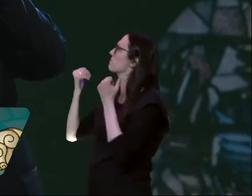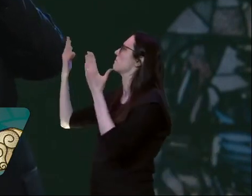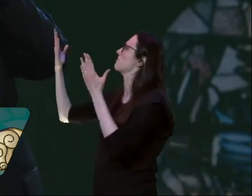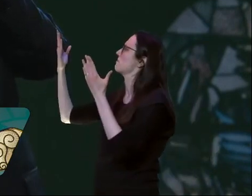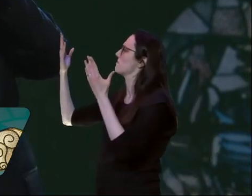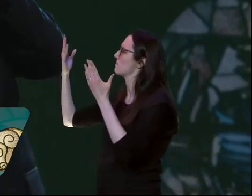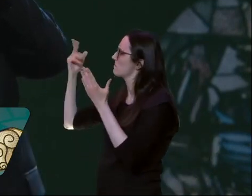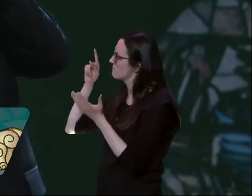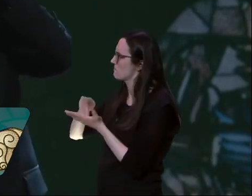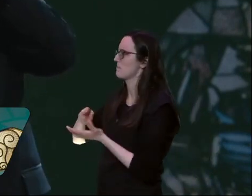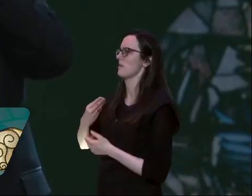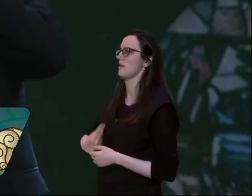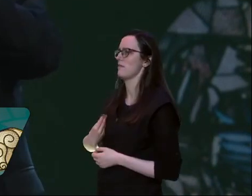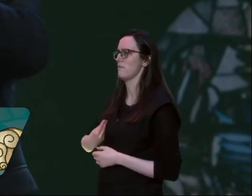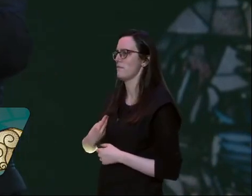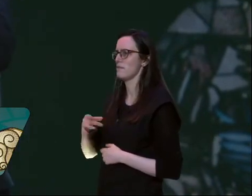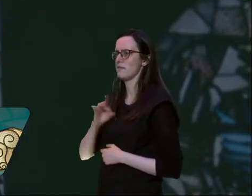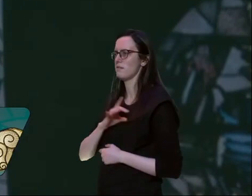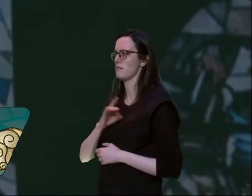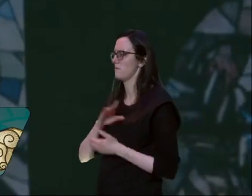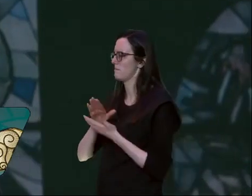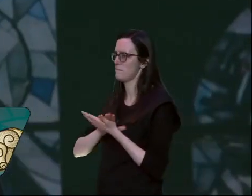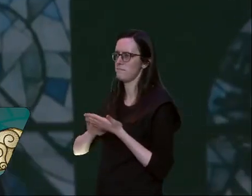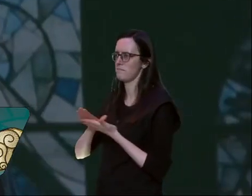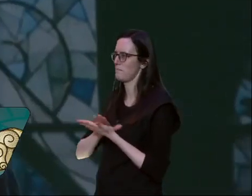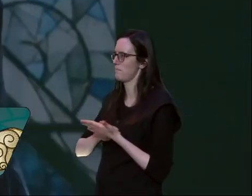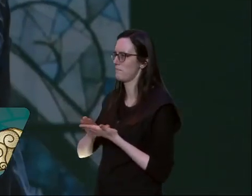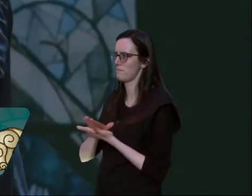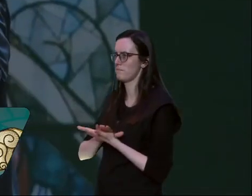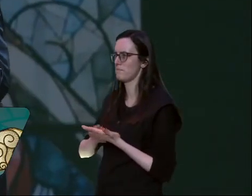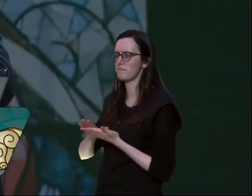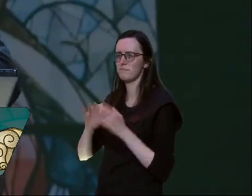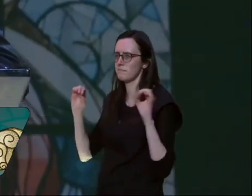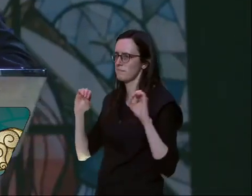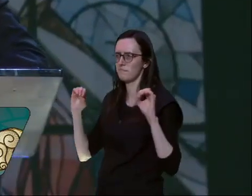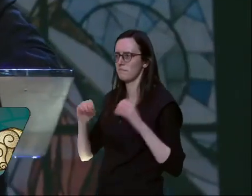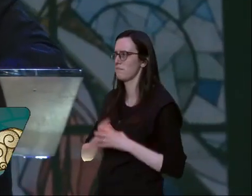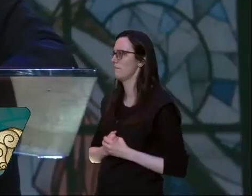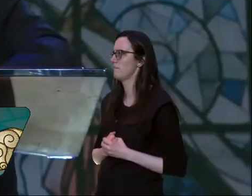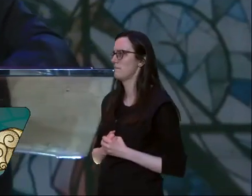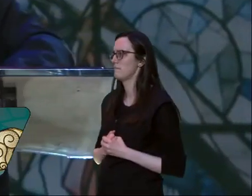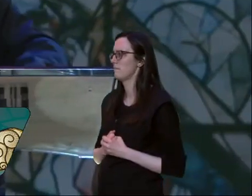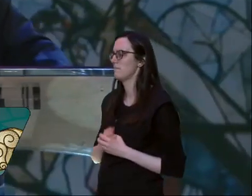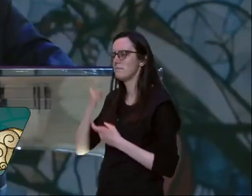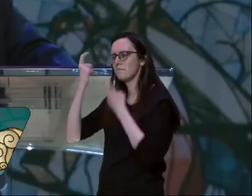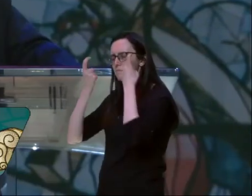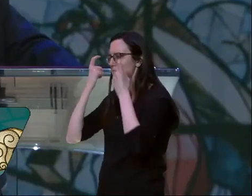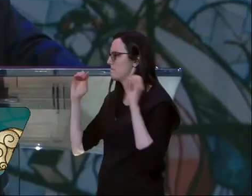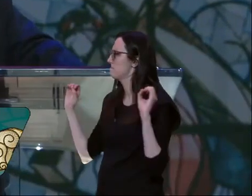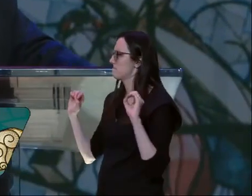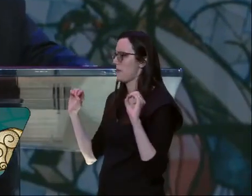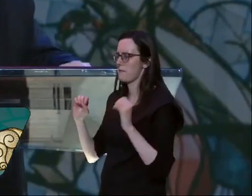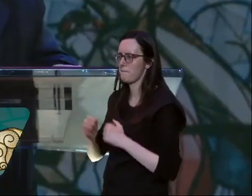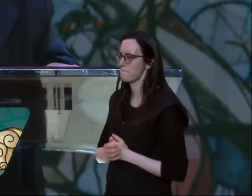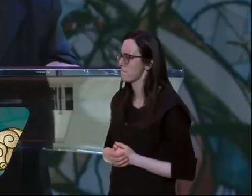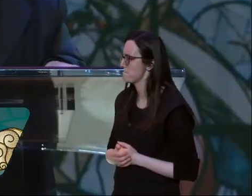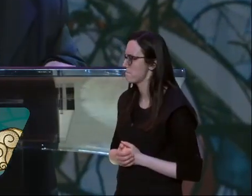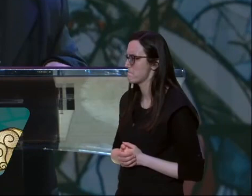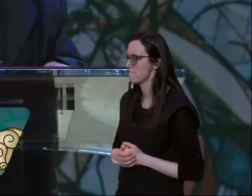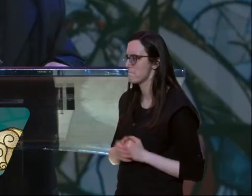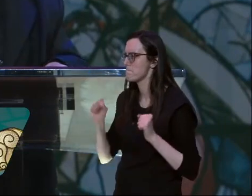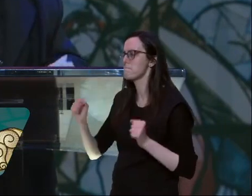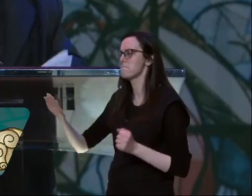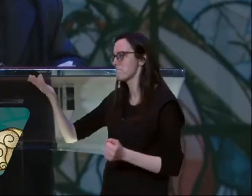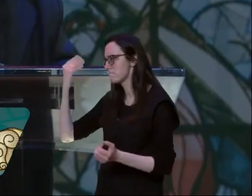vida, sem medo, sem receio, sem preocupação. Pode